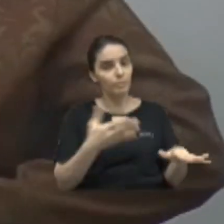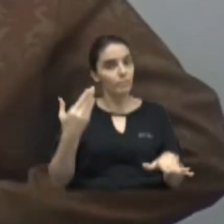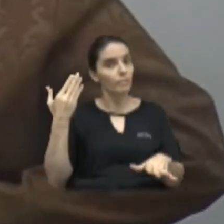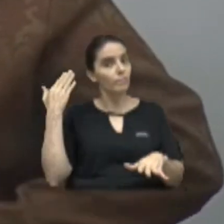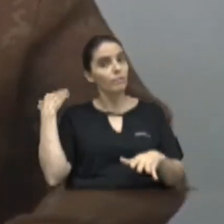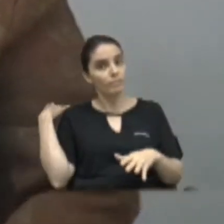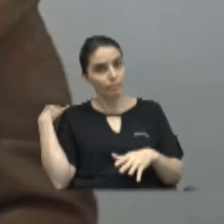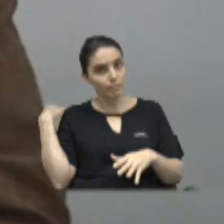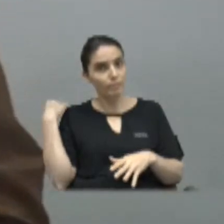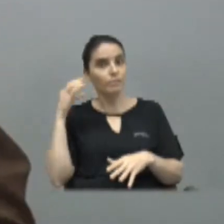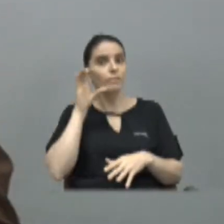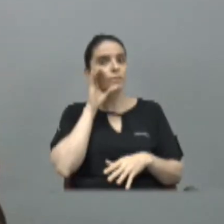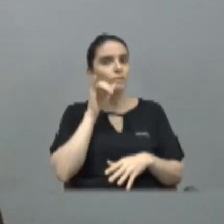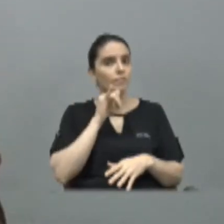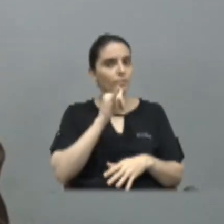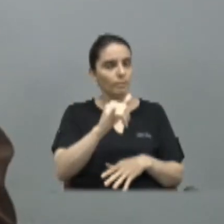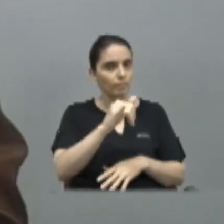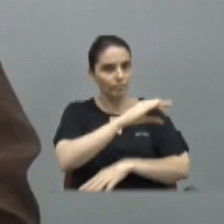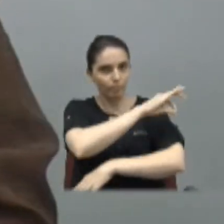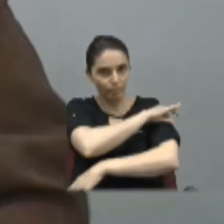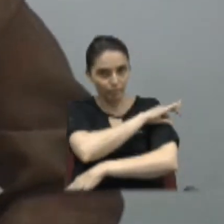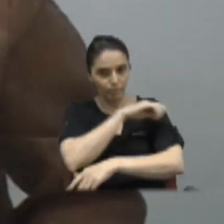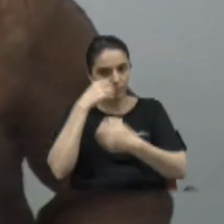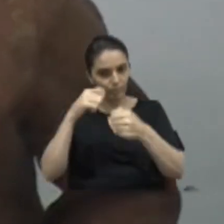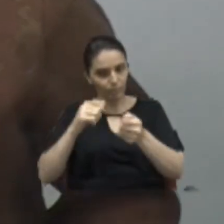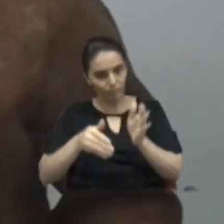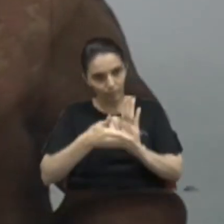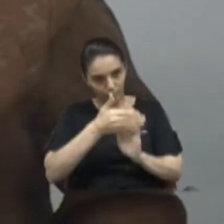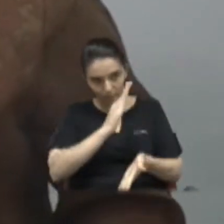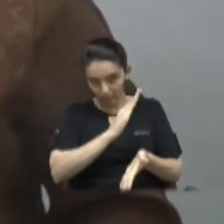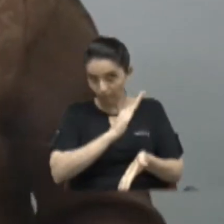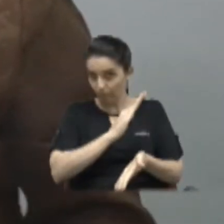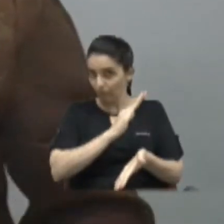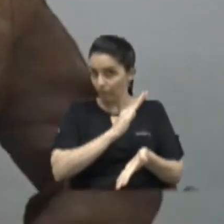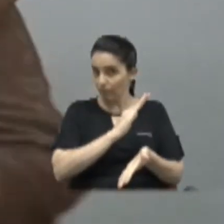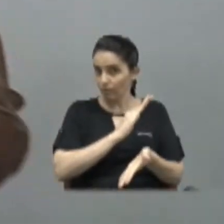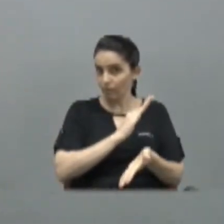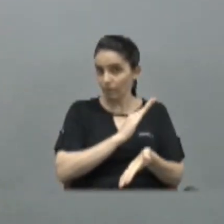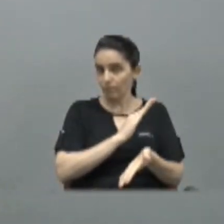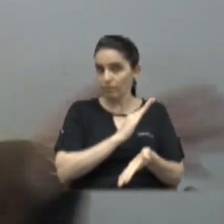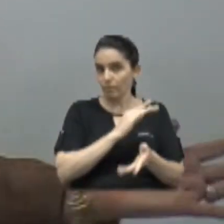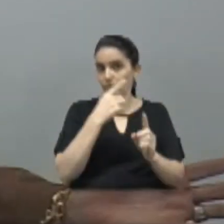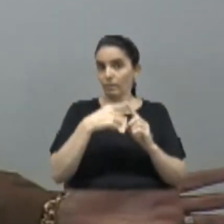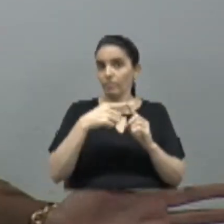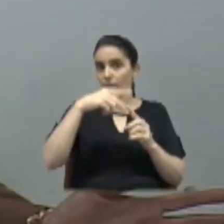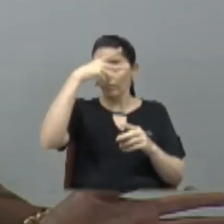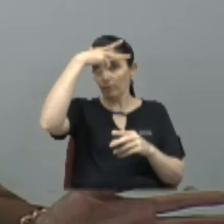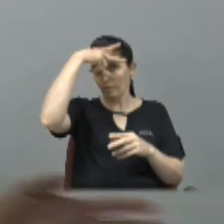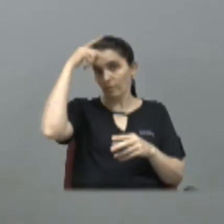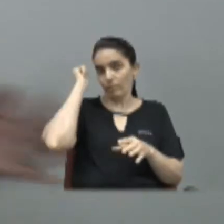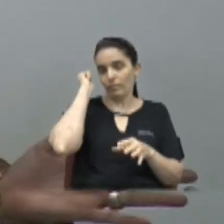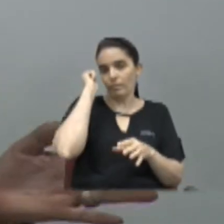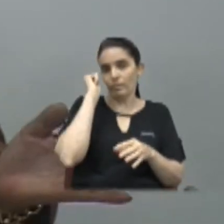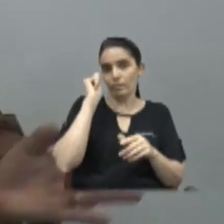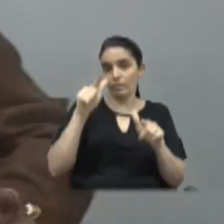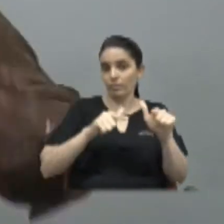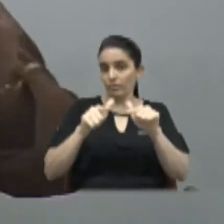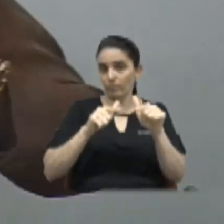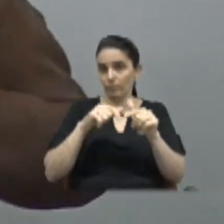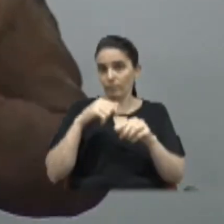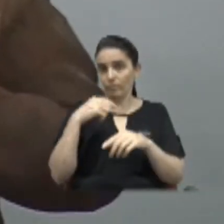aqui que o senhor prefeito tinha que pegar o banquinho e sair da prefeitura, que a prefeitura anda sozinha, a máquina anda